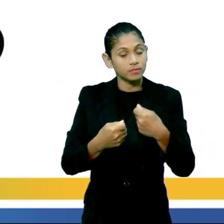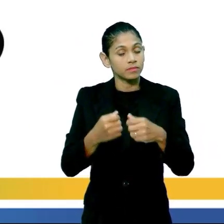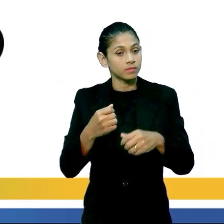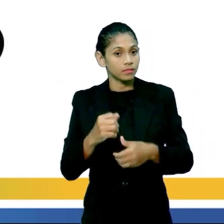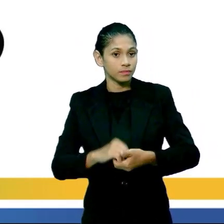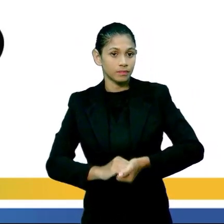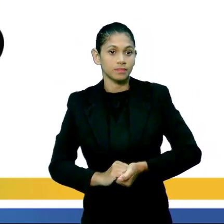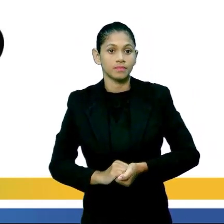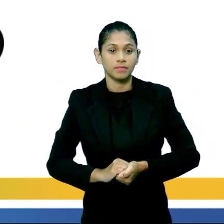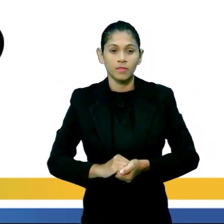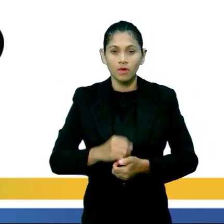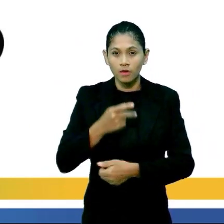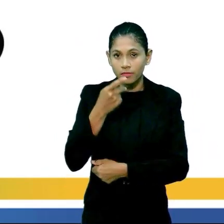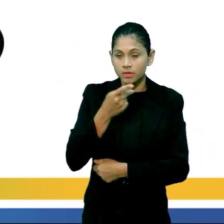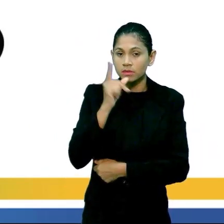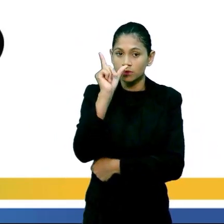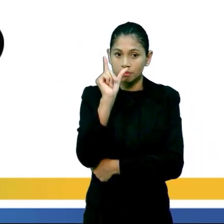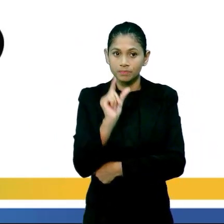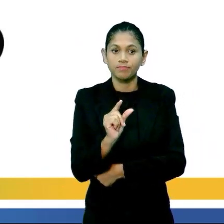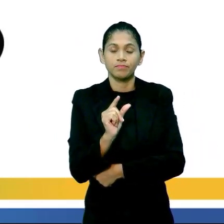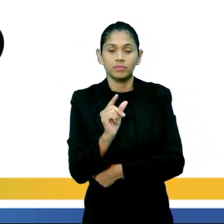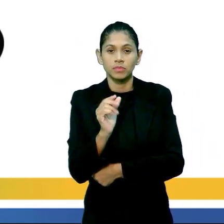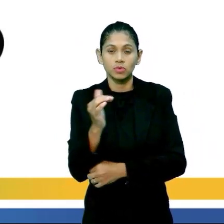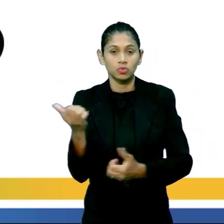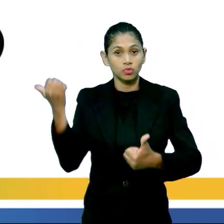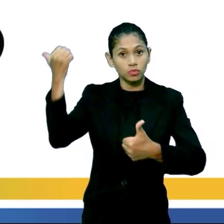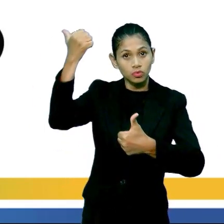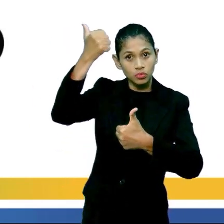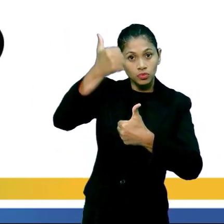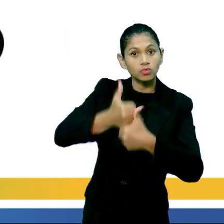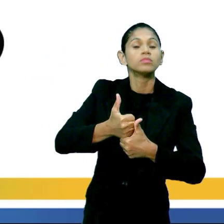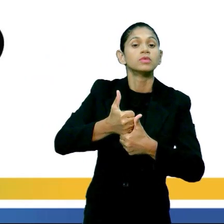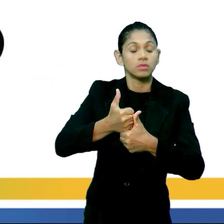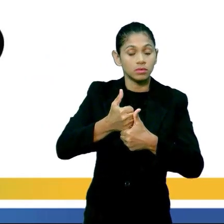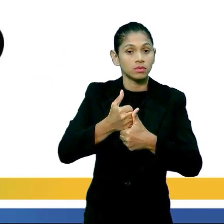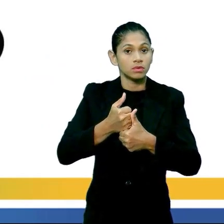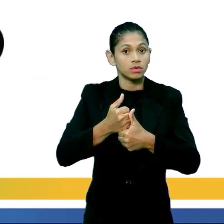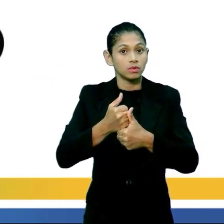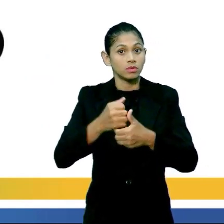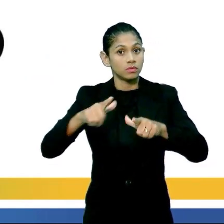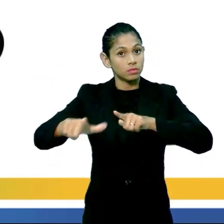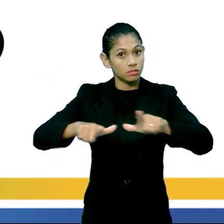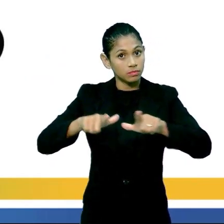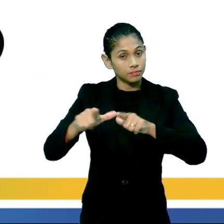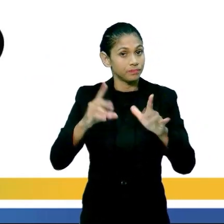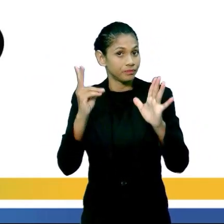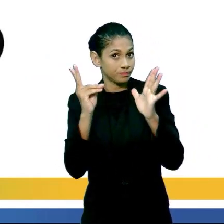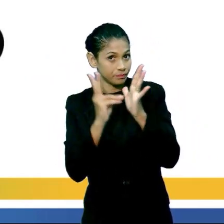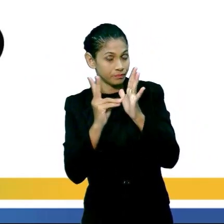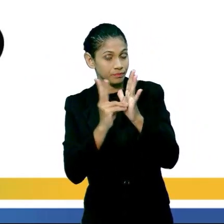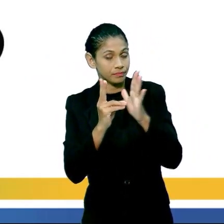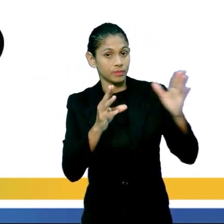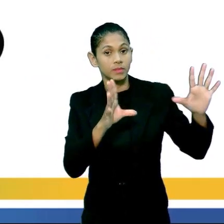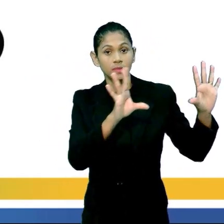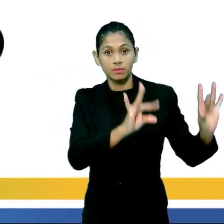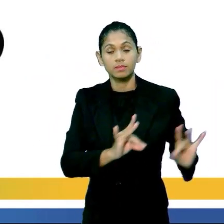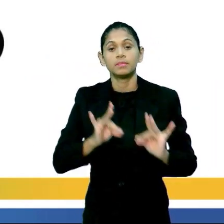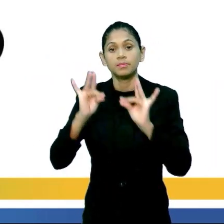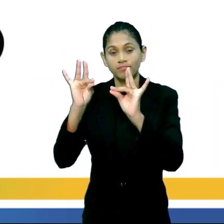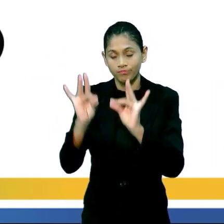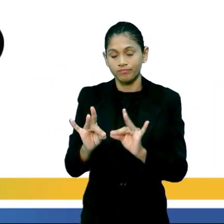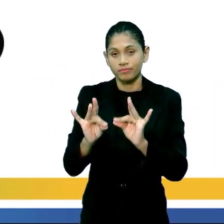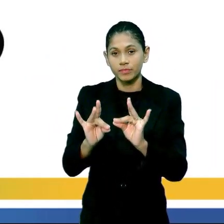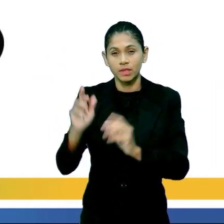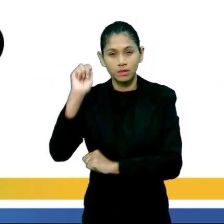africana, que veio para substituir a mão de obra indígena, ela era trazida da parte que chamamos de